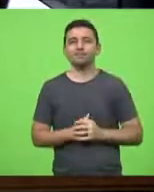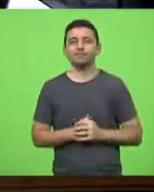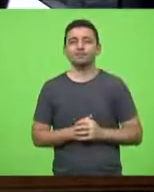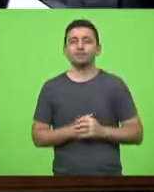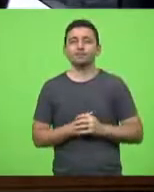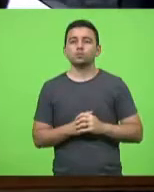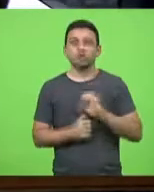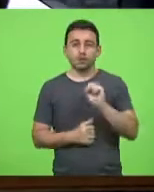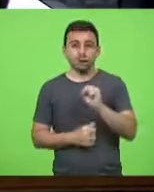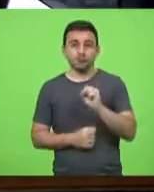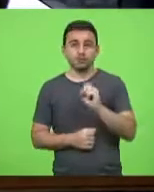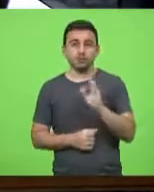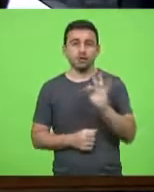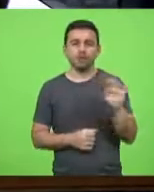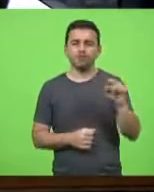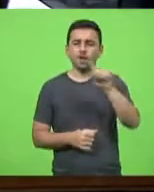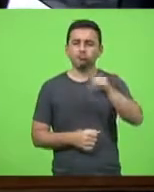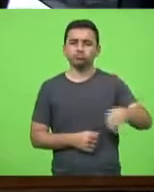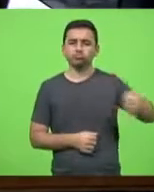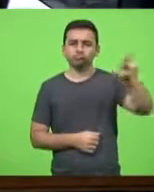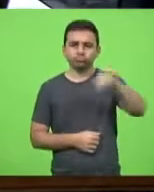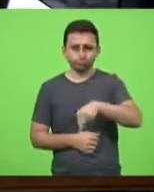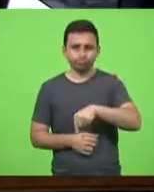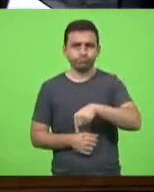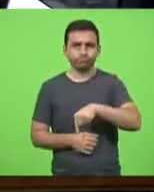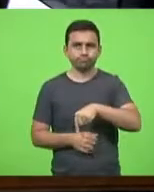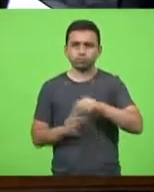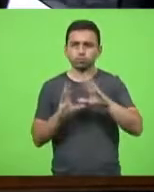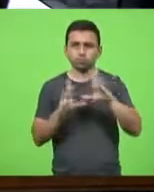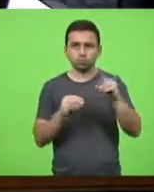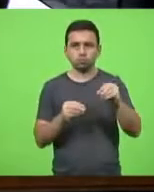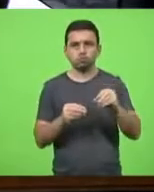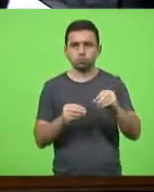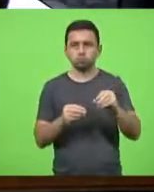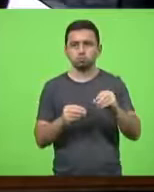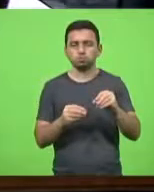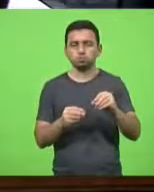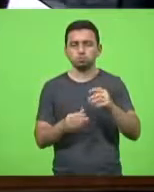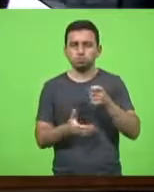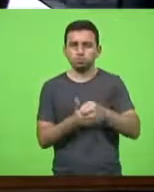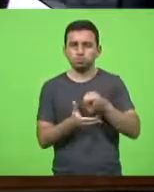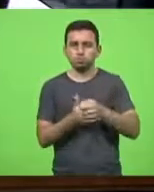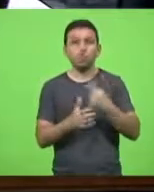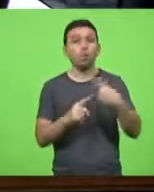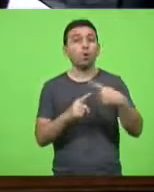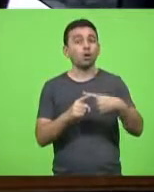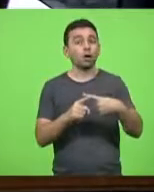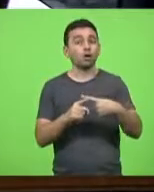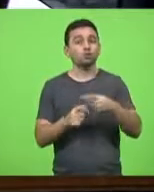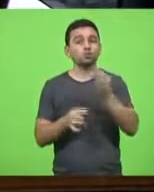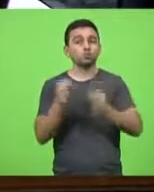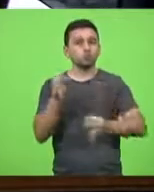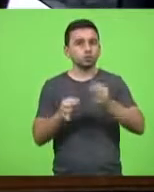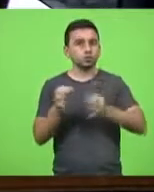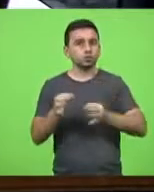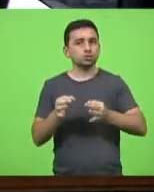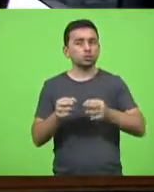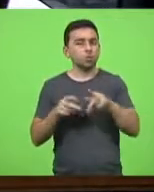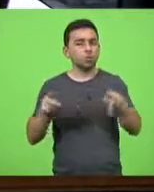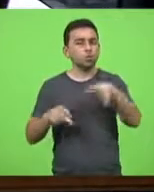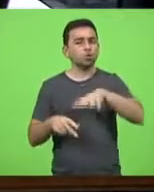Supremo cancelou as condenações porque juiz e promotor